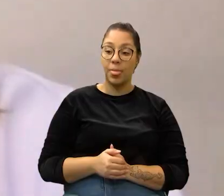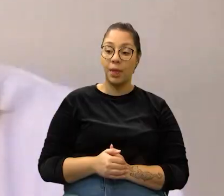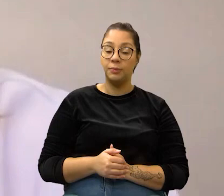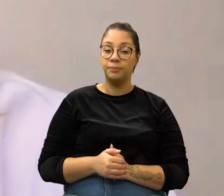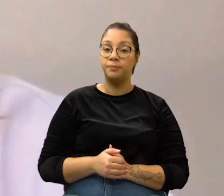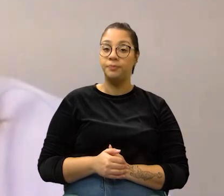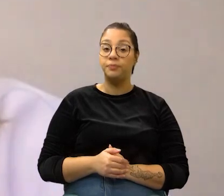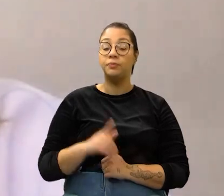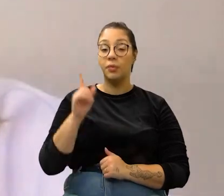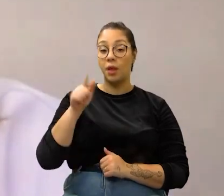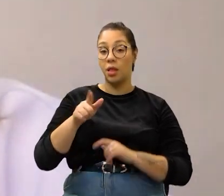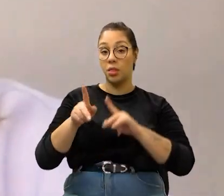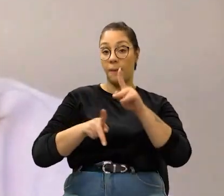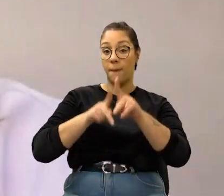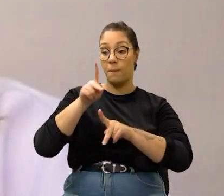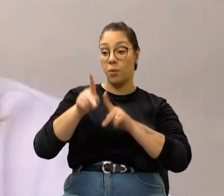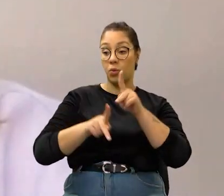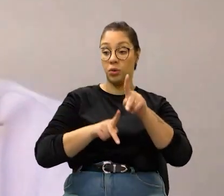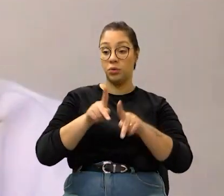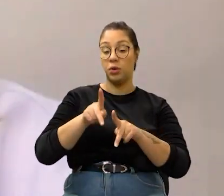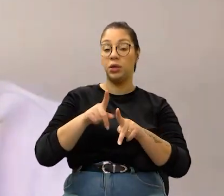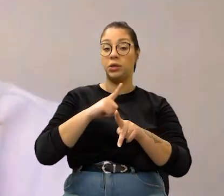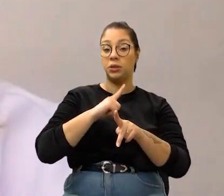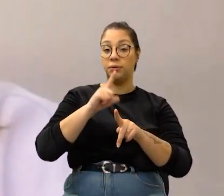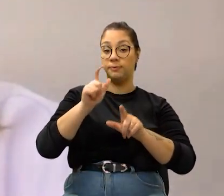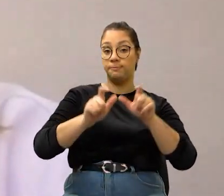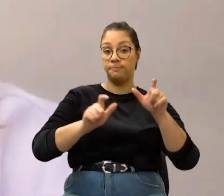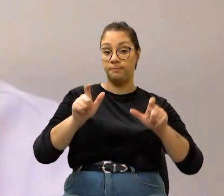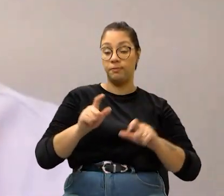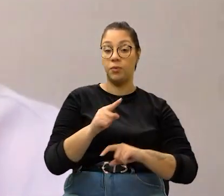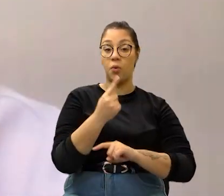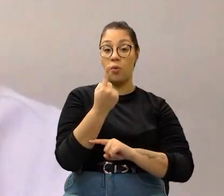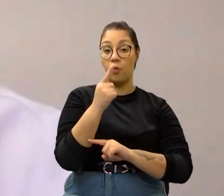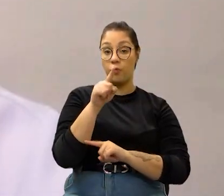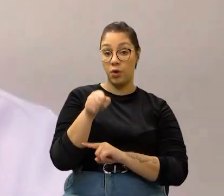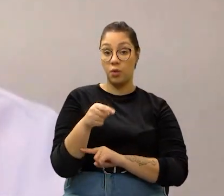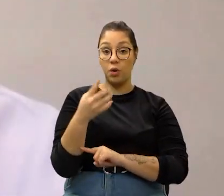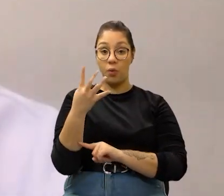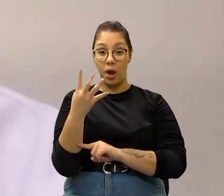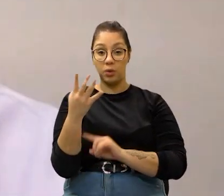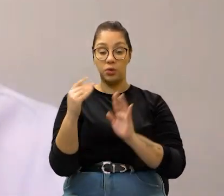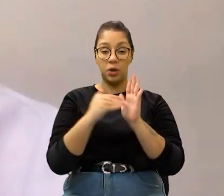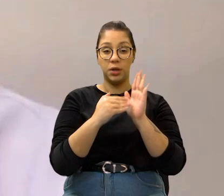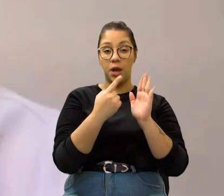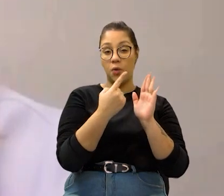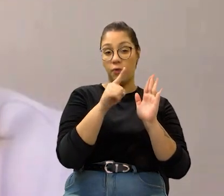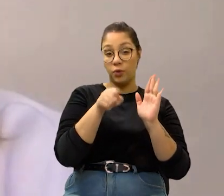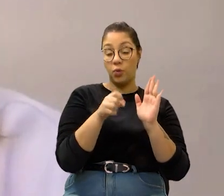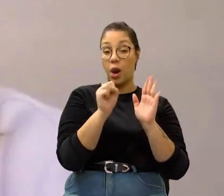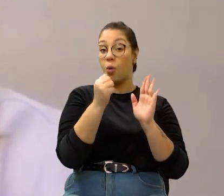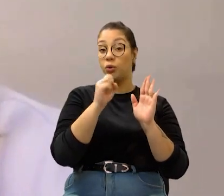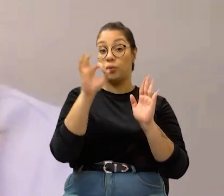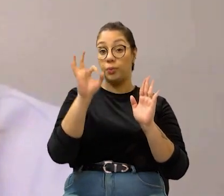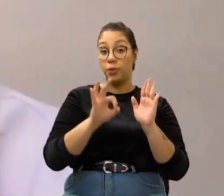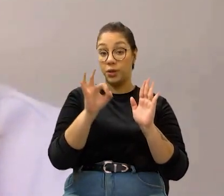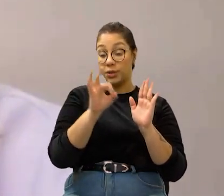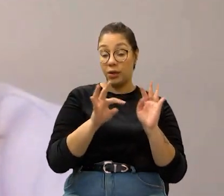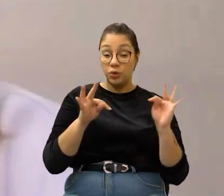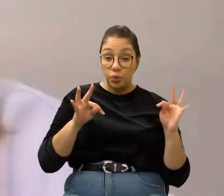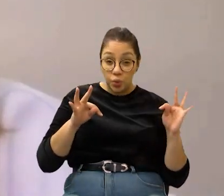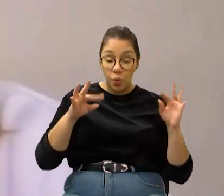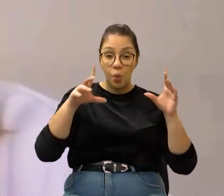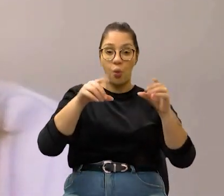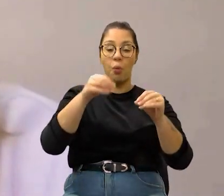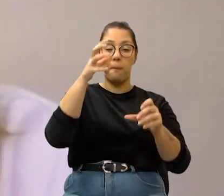Ele, na população, ele acomete assim, de 1,4% a 1,8%, né, de todos os